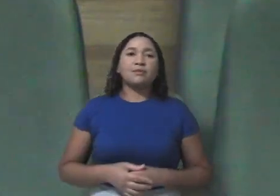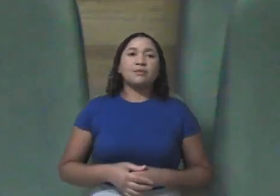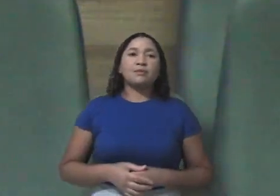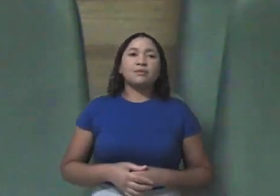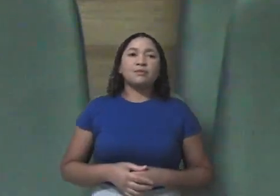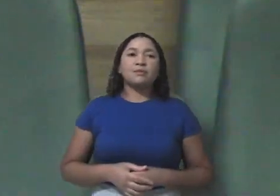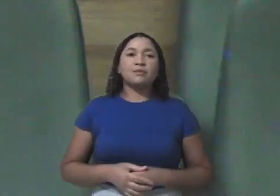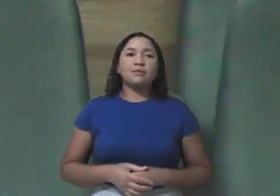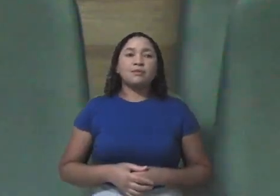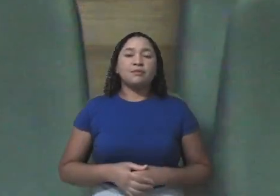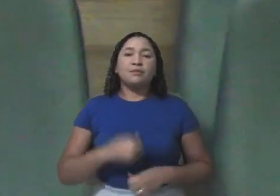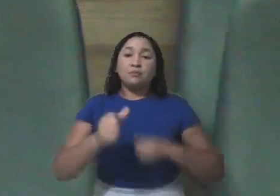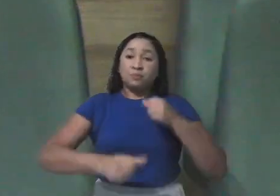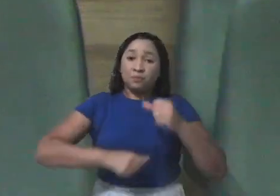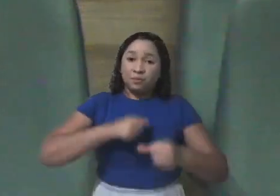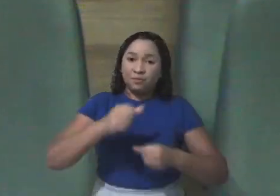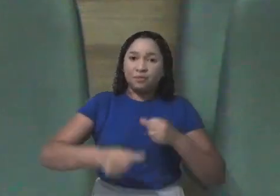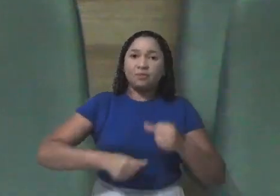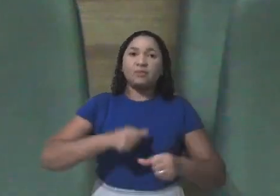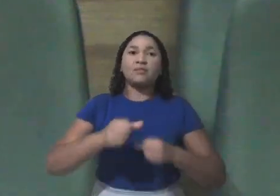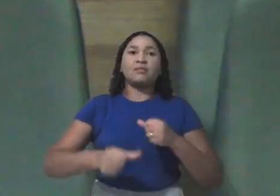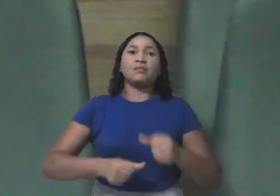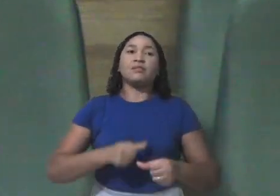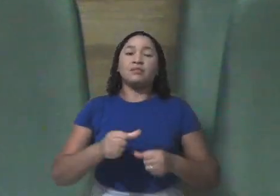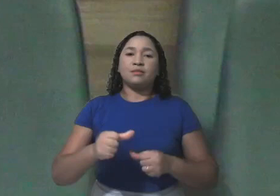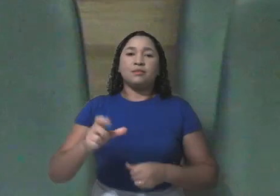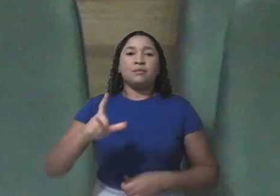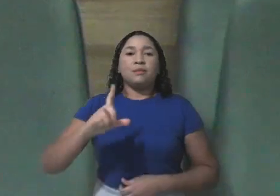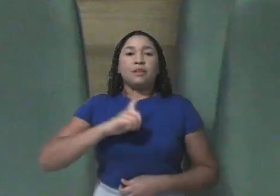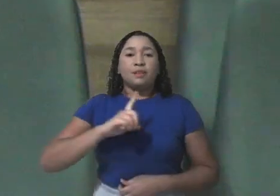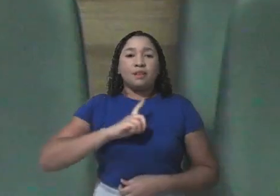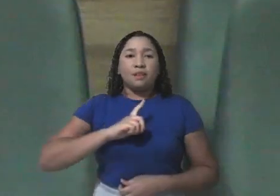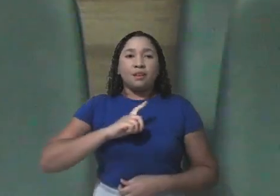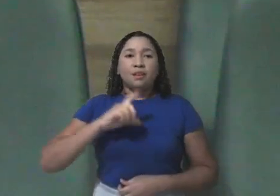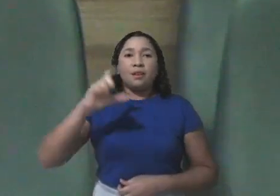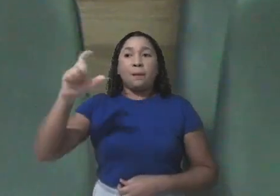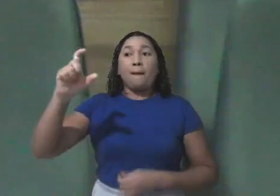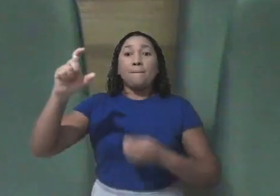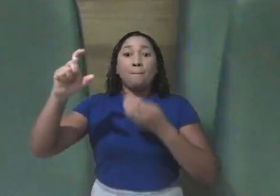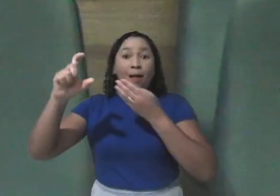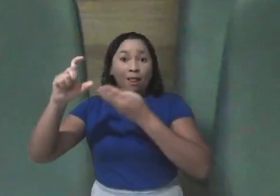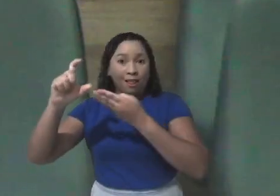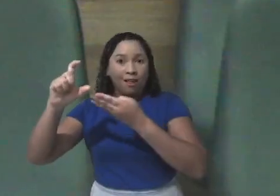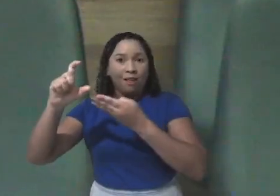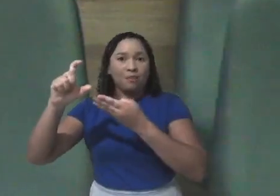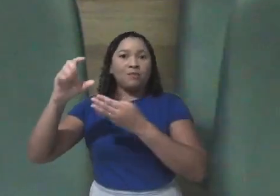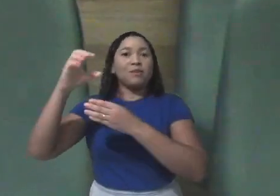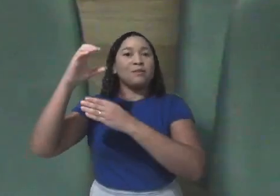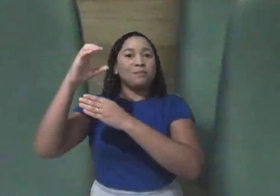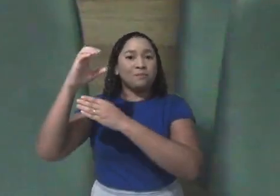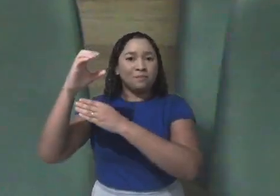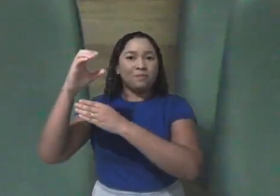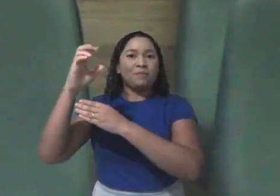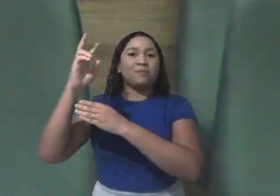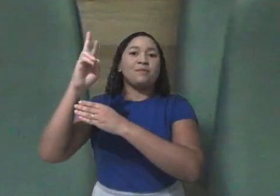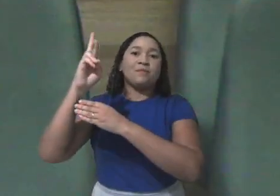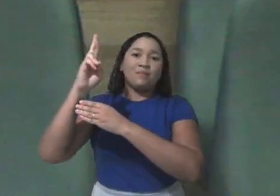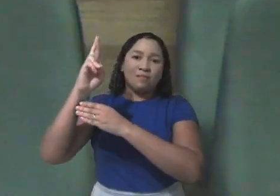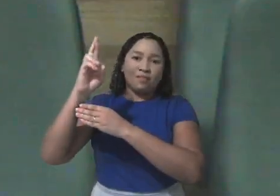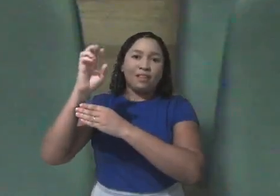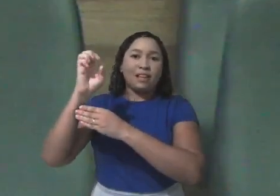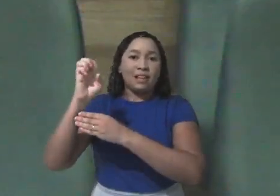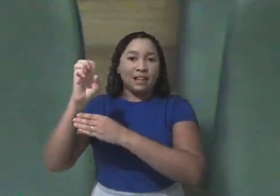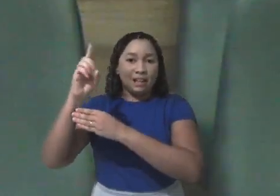temos um credo. Que o credo não complementa a Bíblia. Que